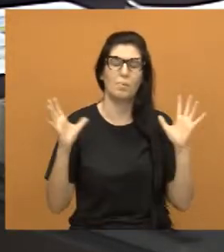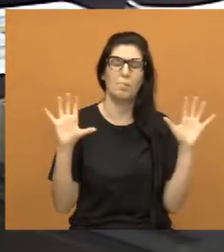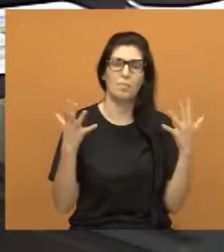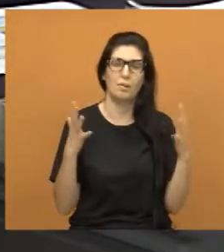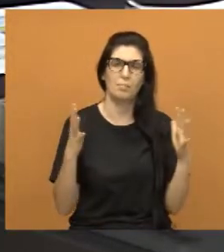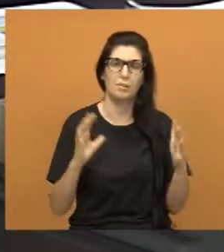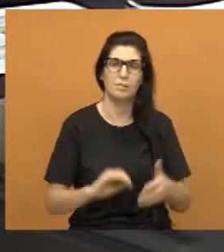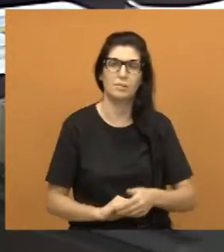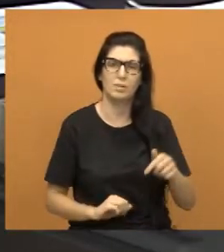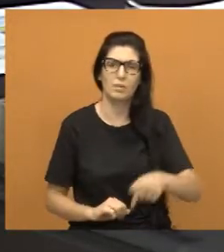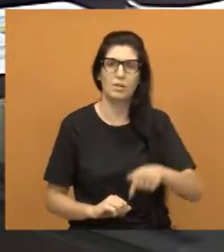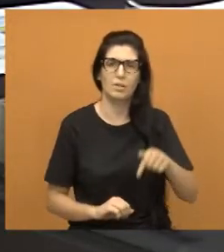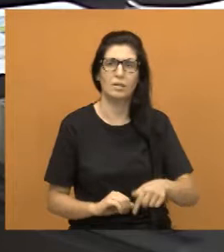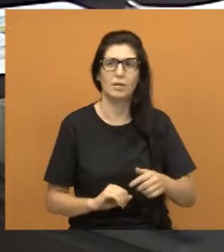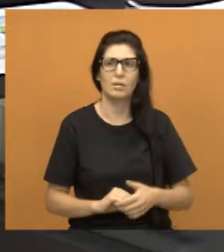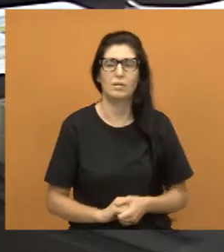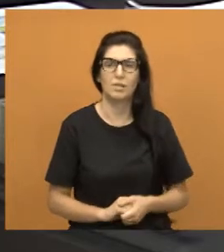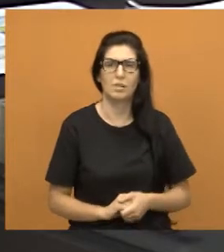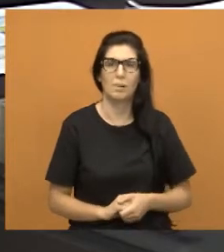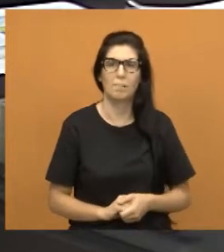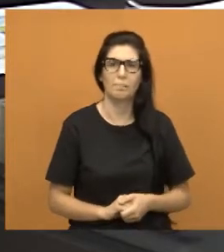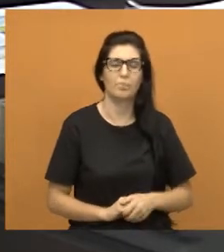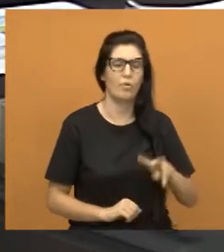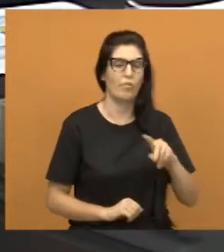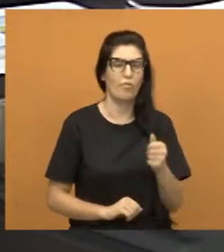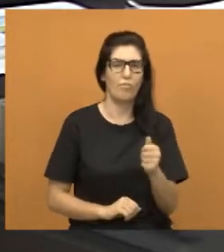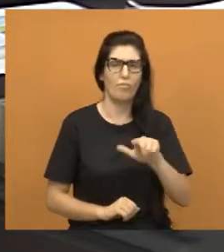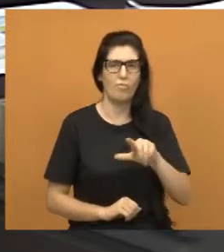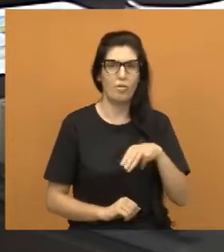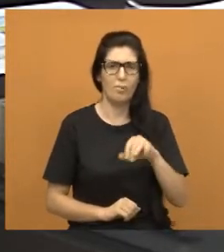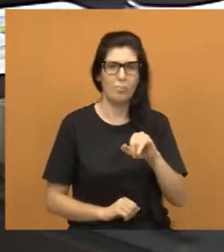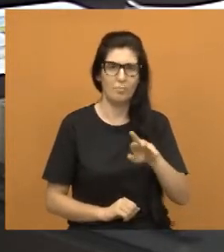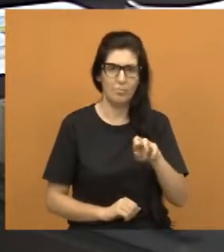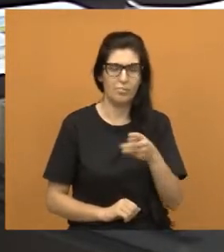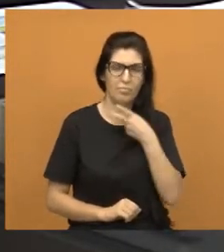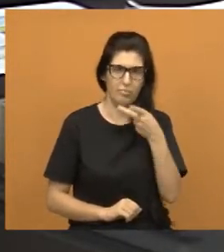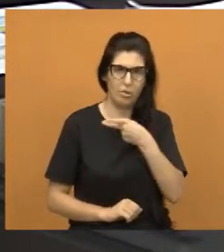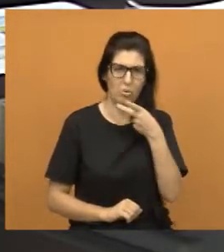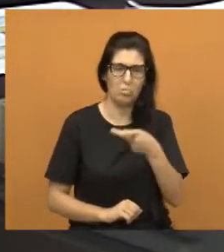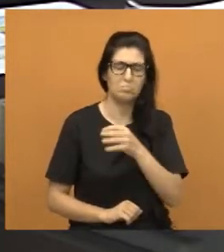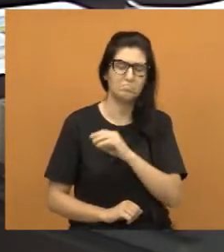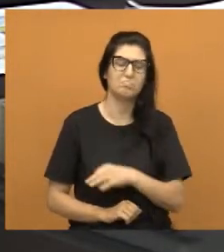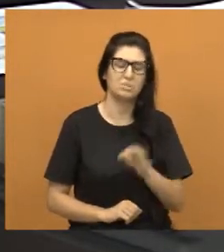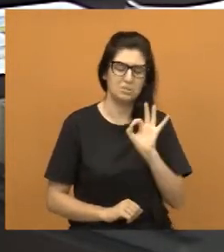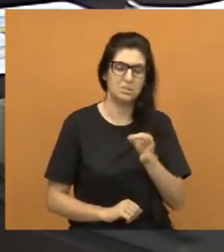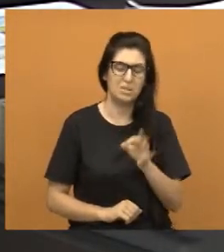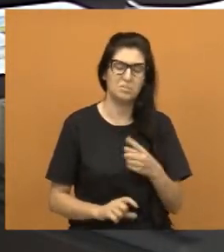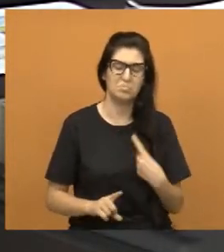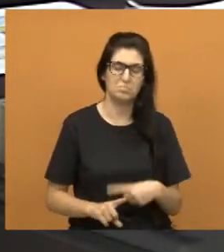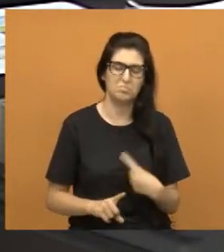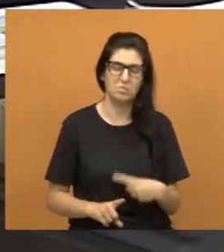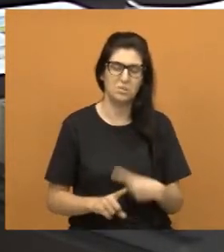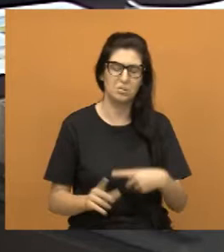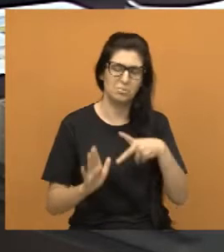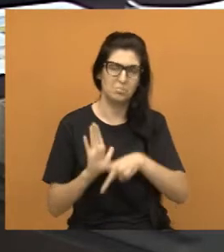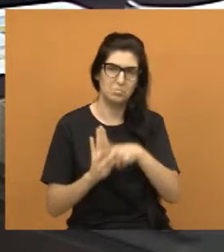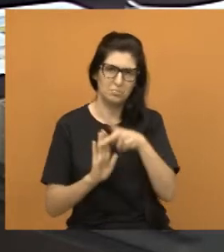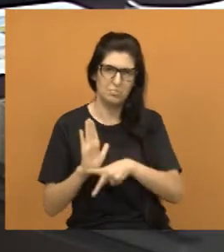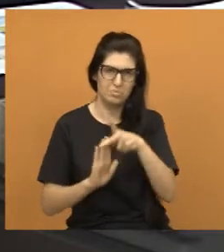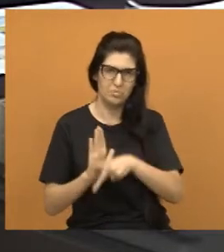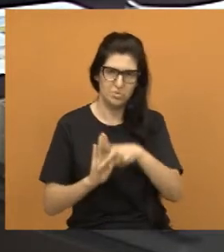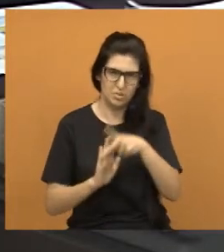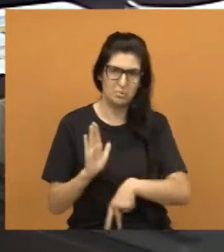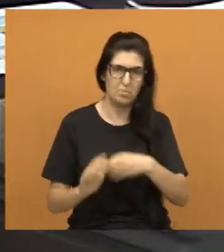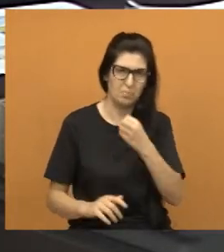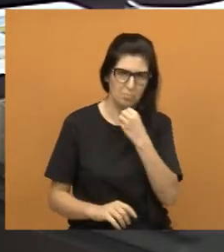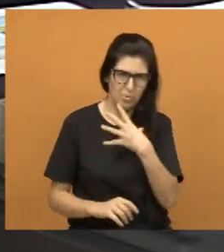parabenizar a pontuação do Valmir, porque o projeto é